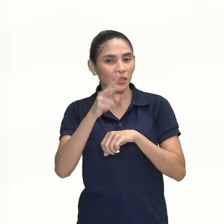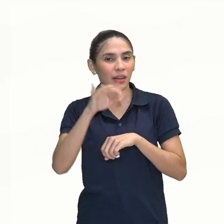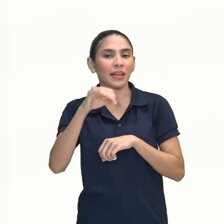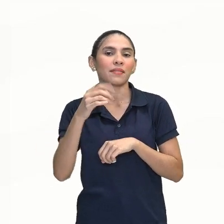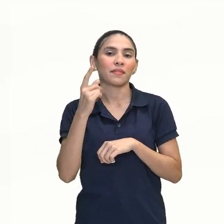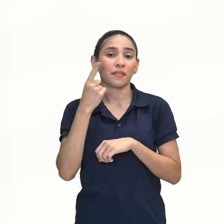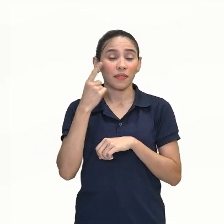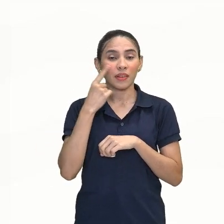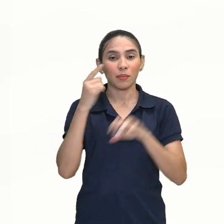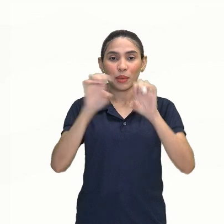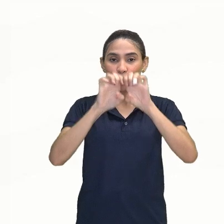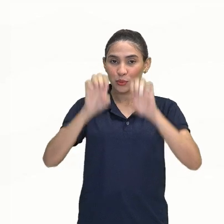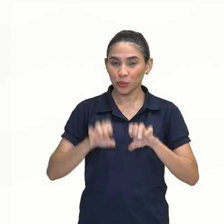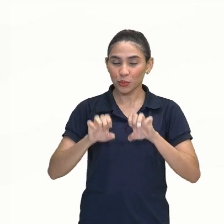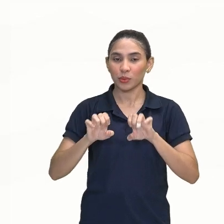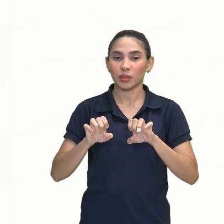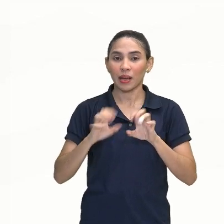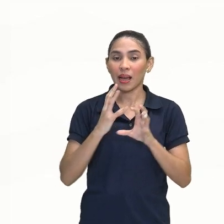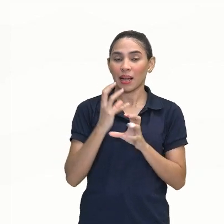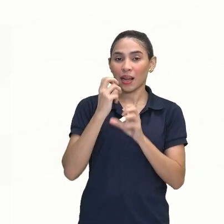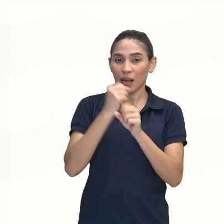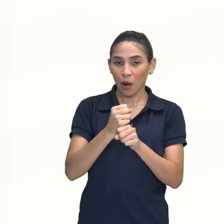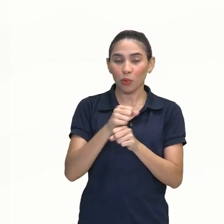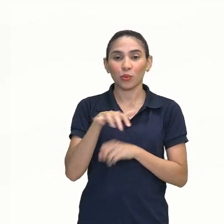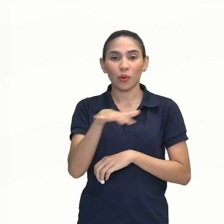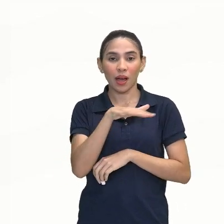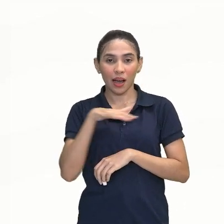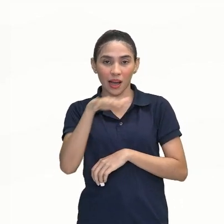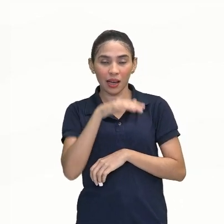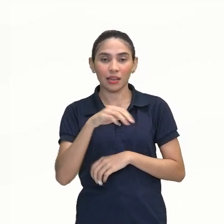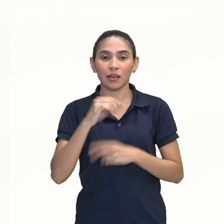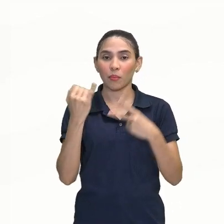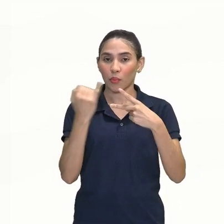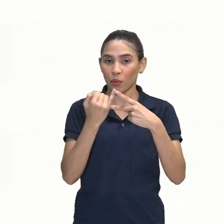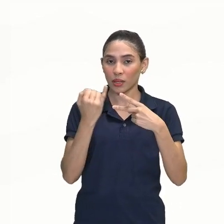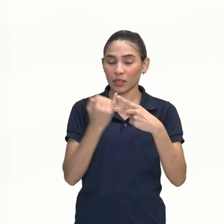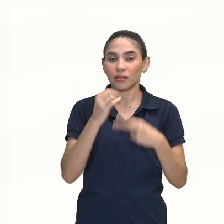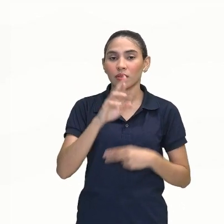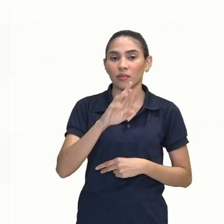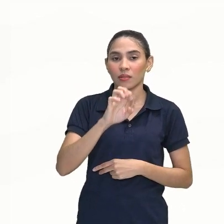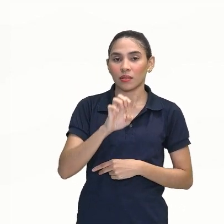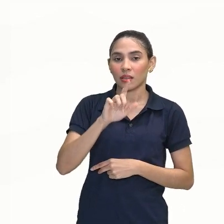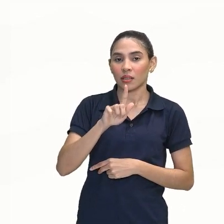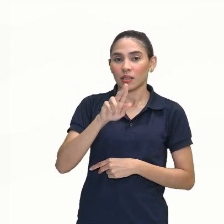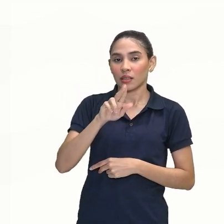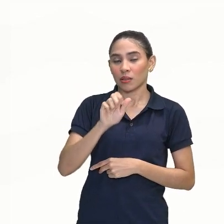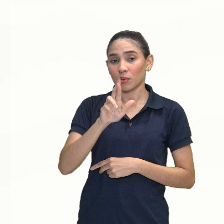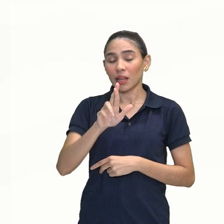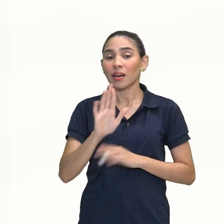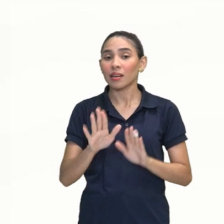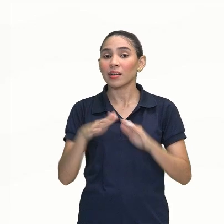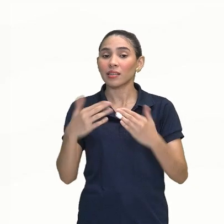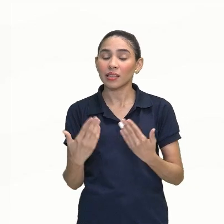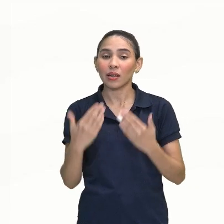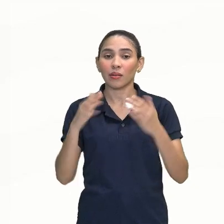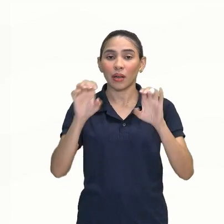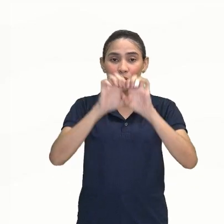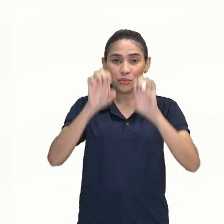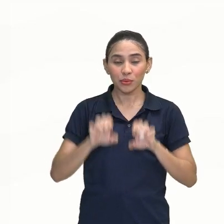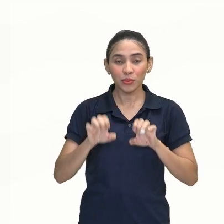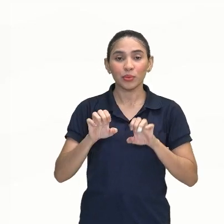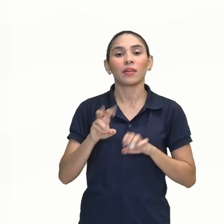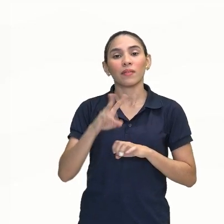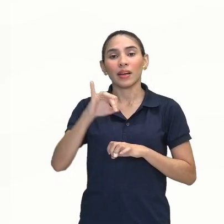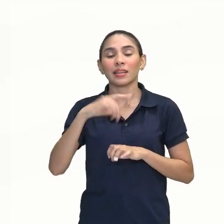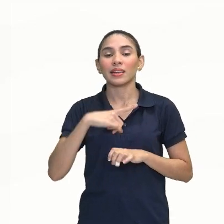fórmula, tá? Para cálculo da área de um polígono regular. E aí, essa fórmula, logicamente,